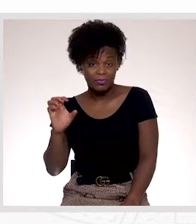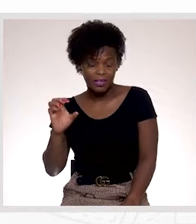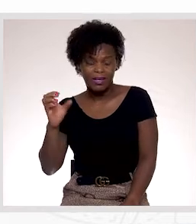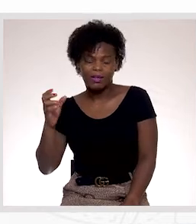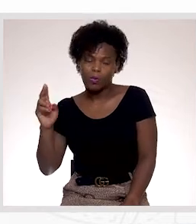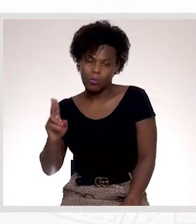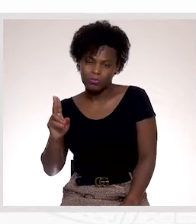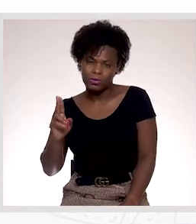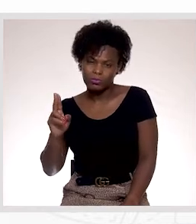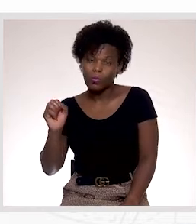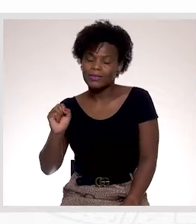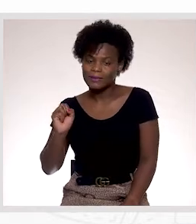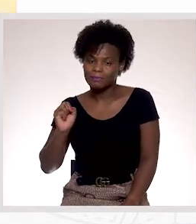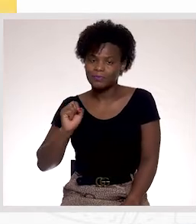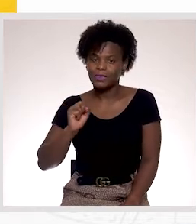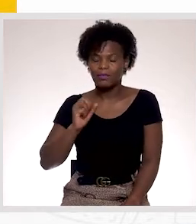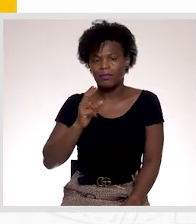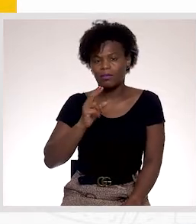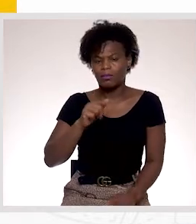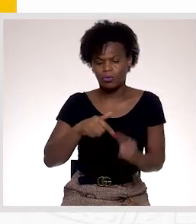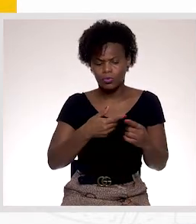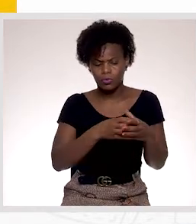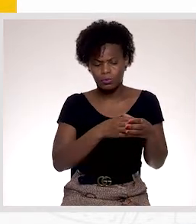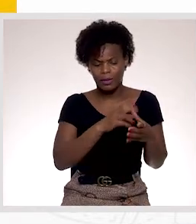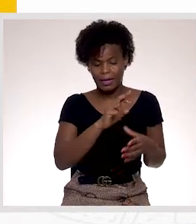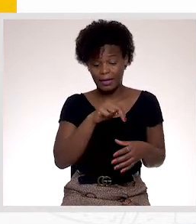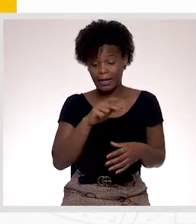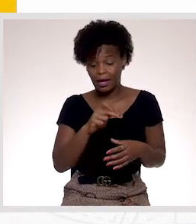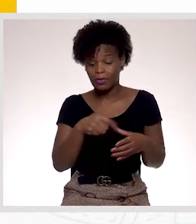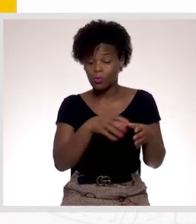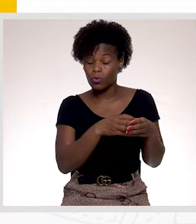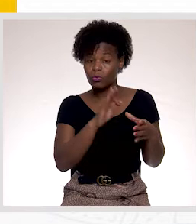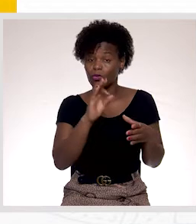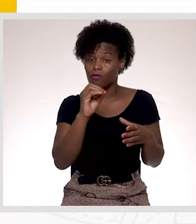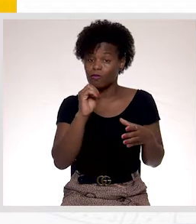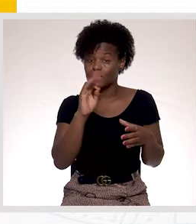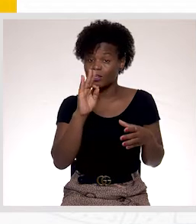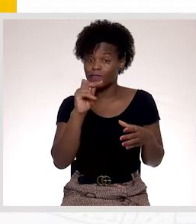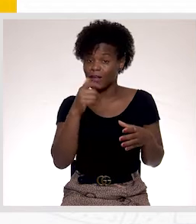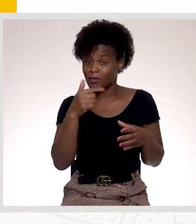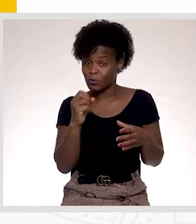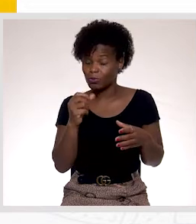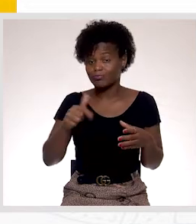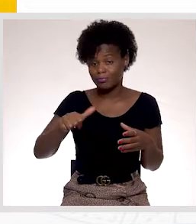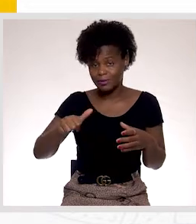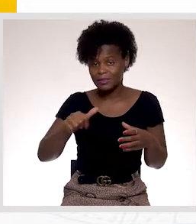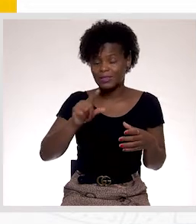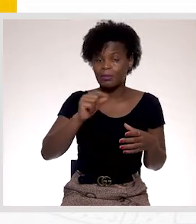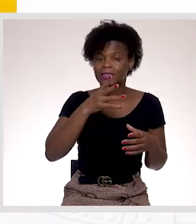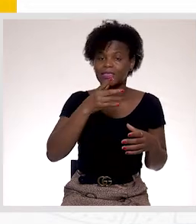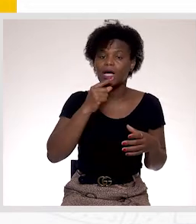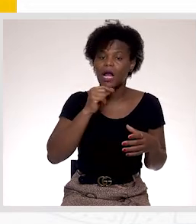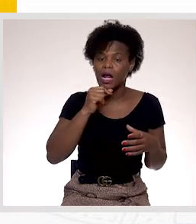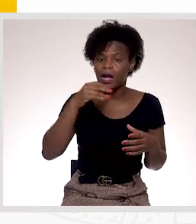que o RNA, que é um outro tipo de ácido nucleico, é constituído por um grupo também fosfato, não é? Um ácido fosfórico, também chamado, por